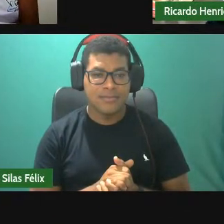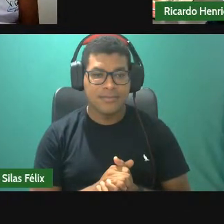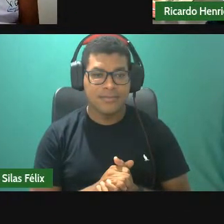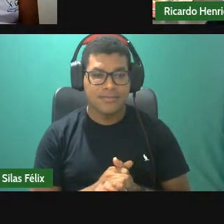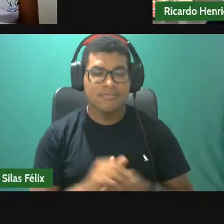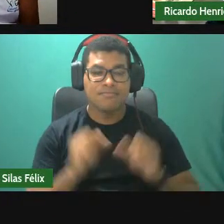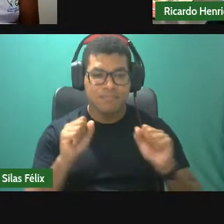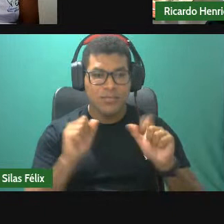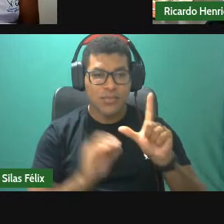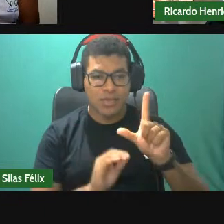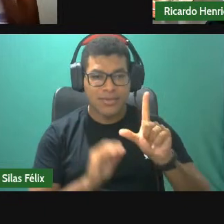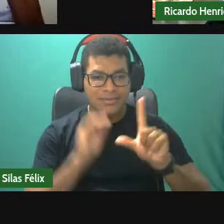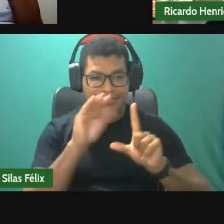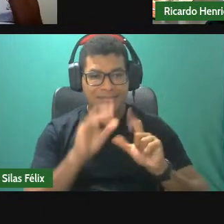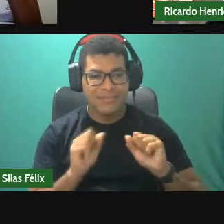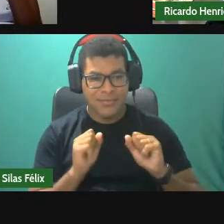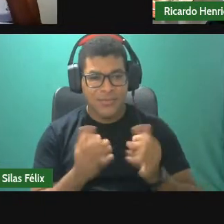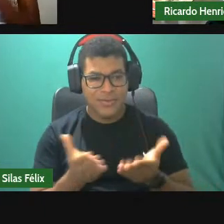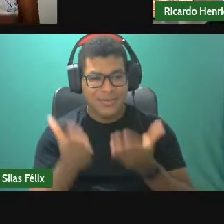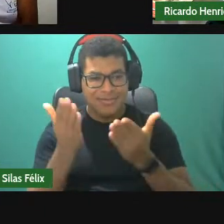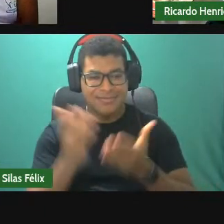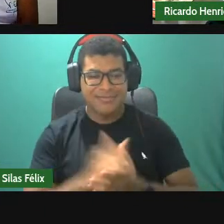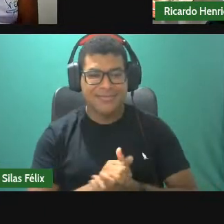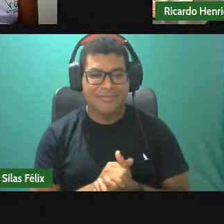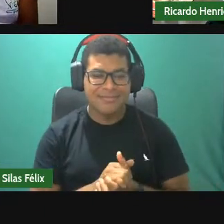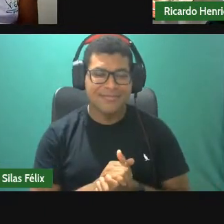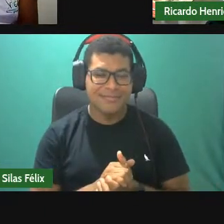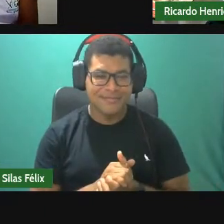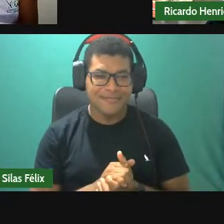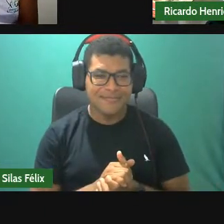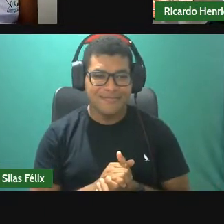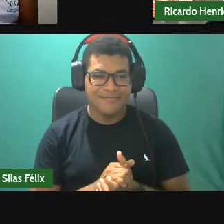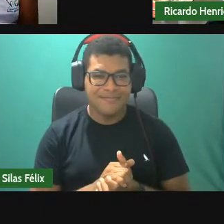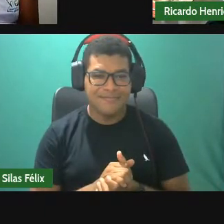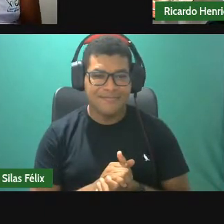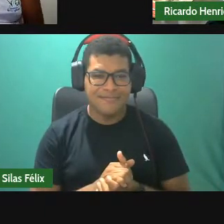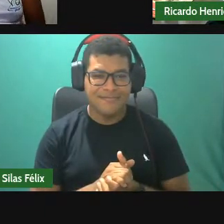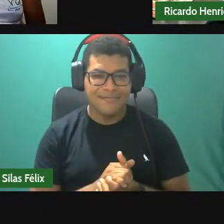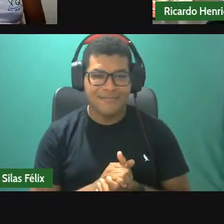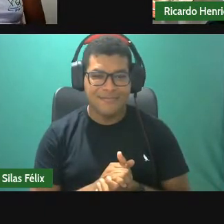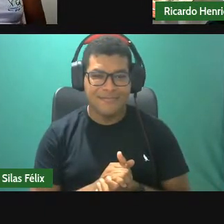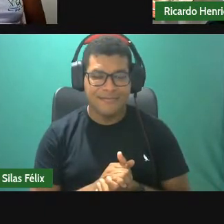compartilhar. Oi? Pode compartilhar, okay. Por favor. Sim.